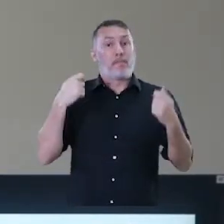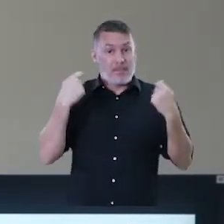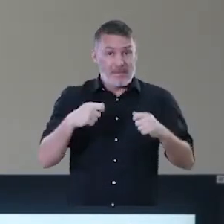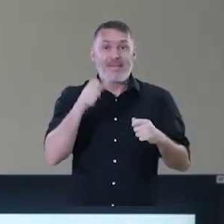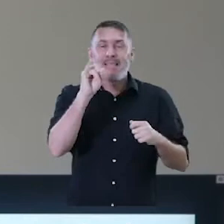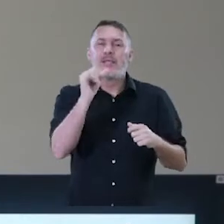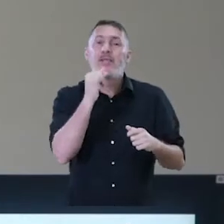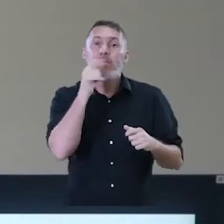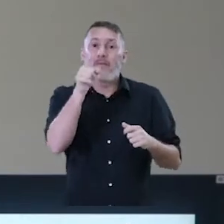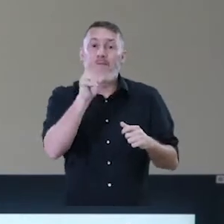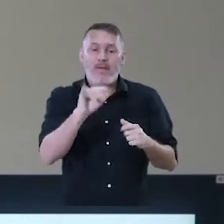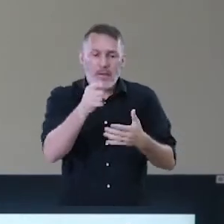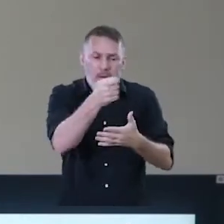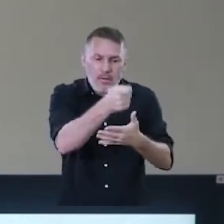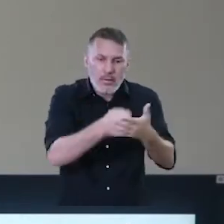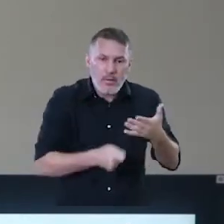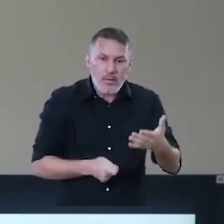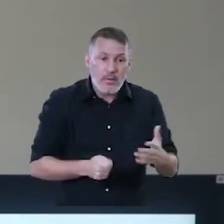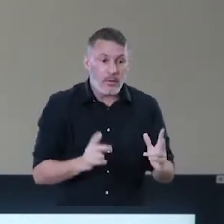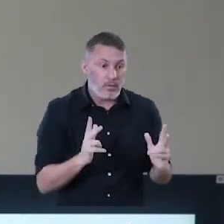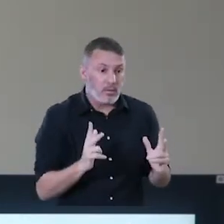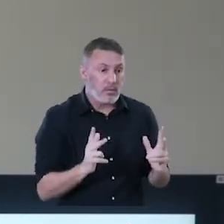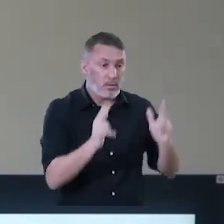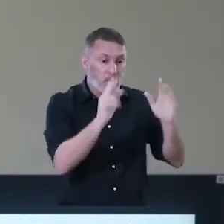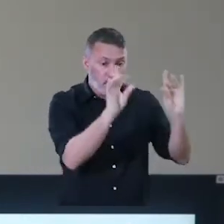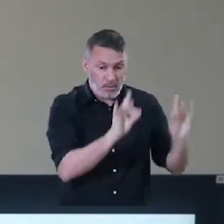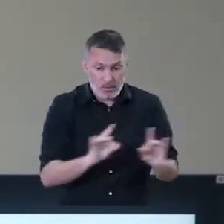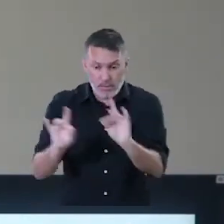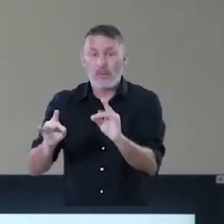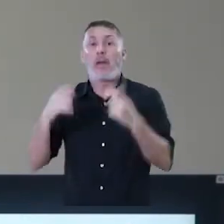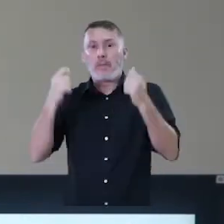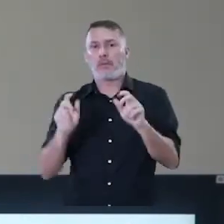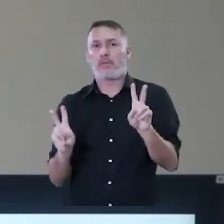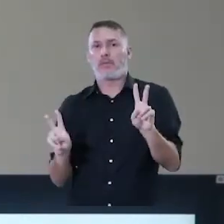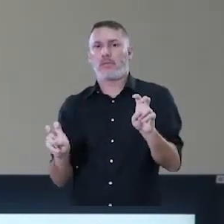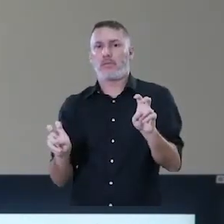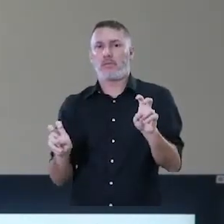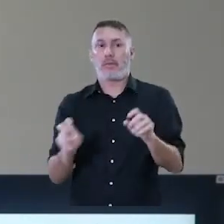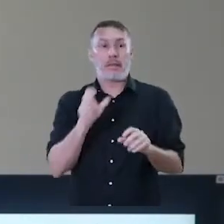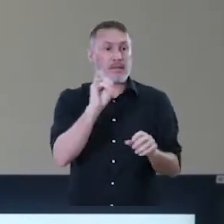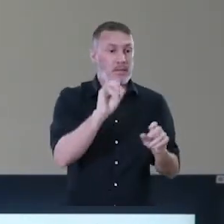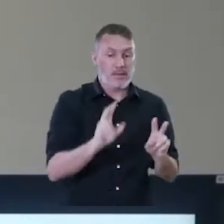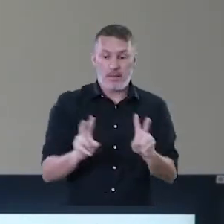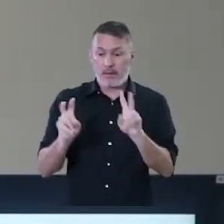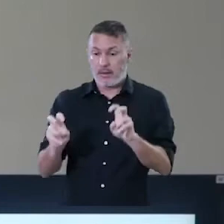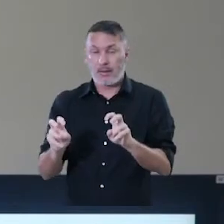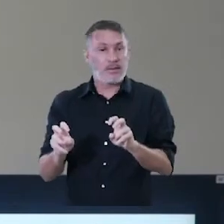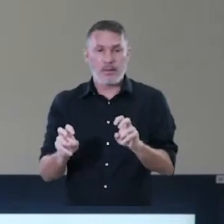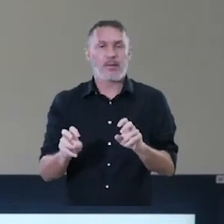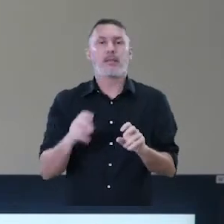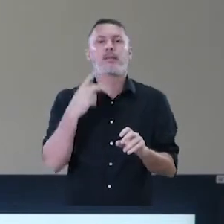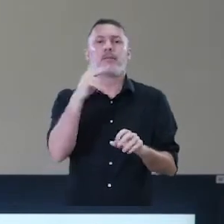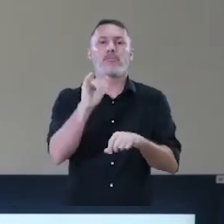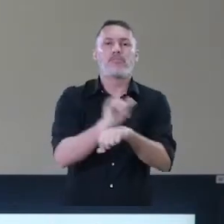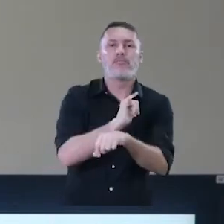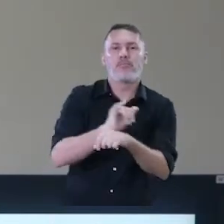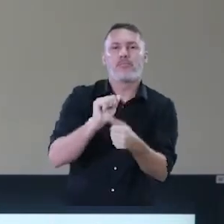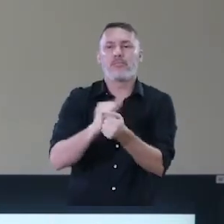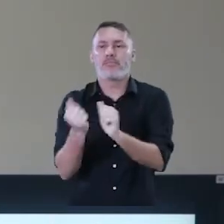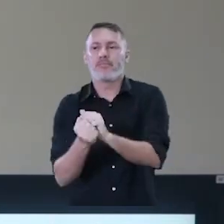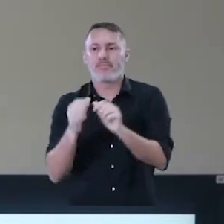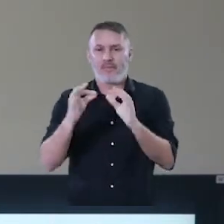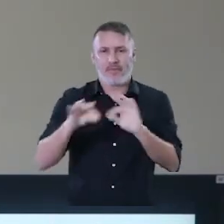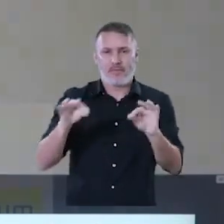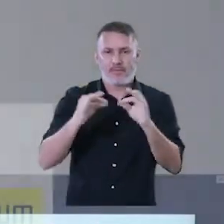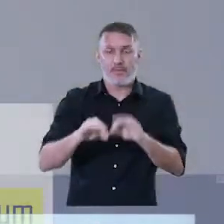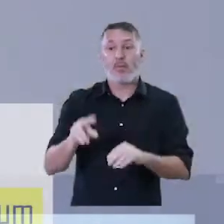entre aspas. Às vezes você pode esquecer alguma coisa e você pode ser penalizado por isso. Exemplo de citação direta.